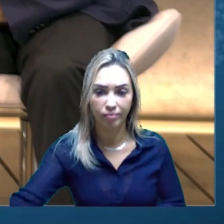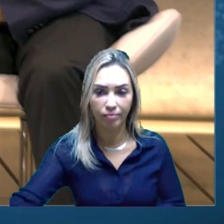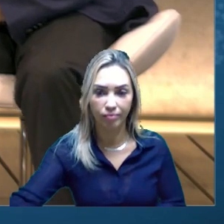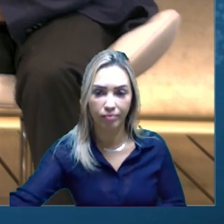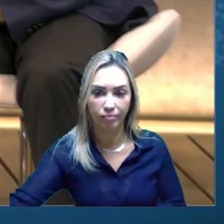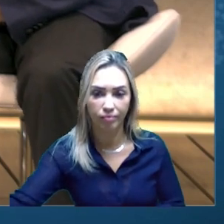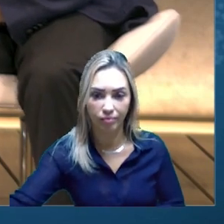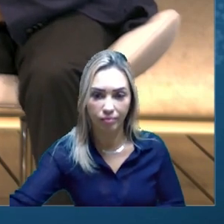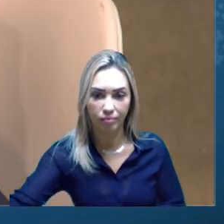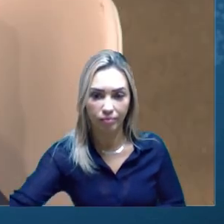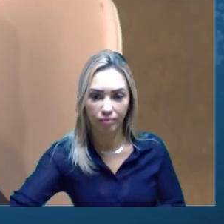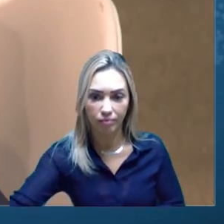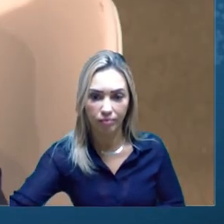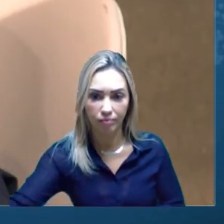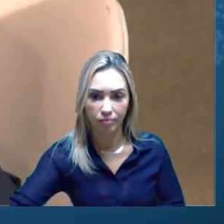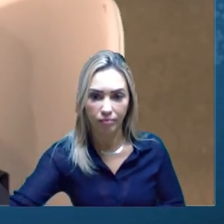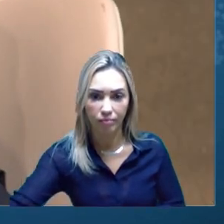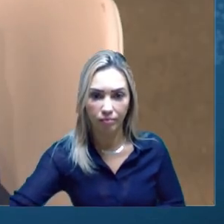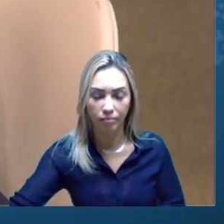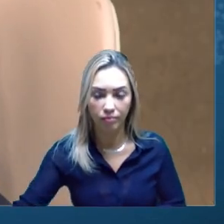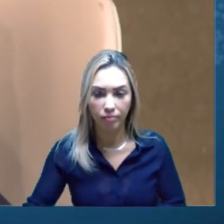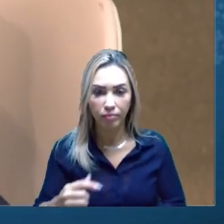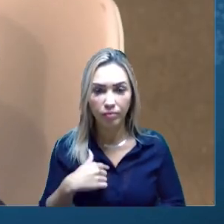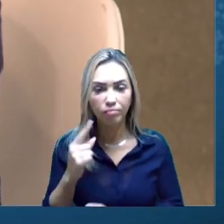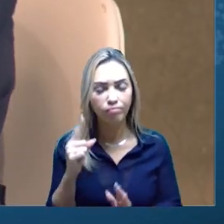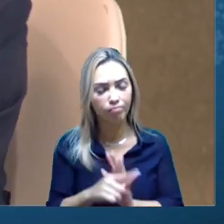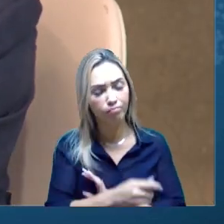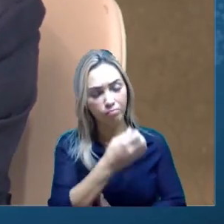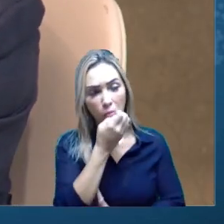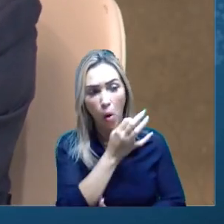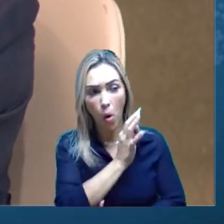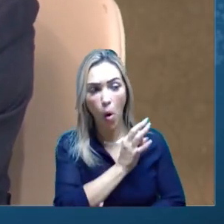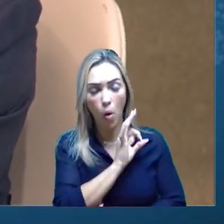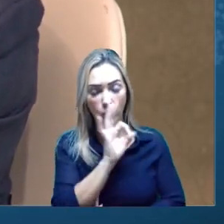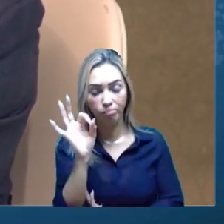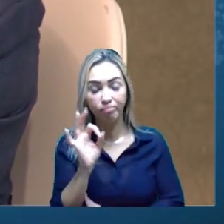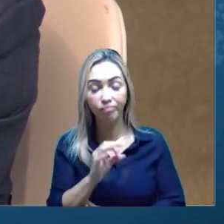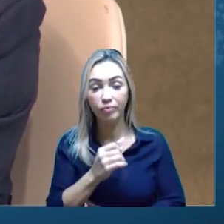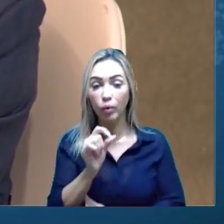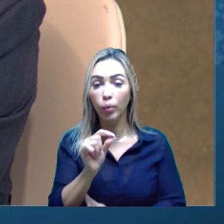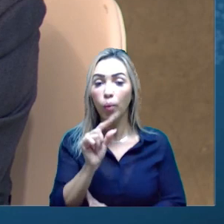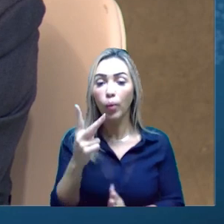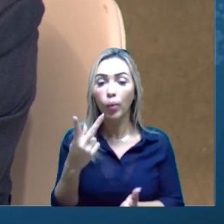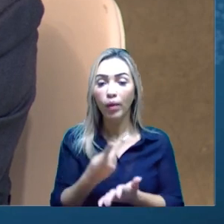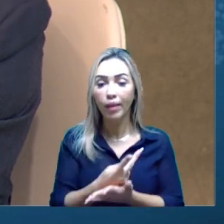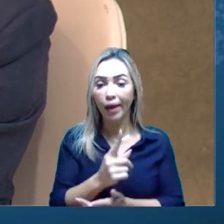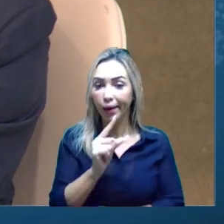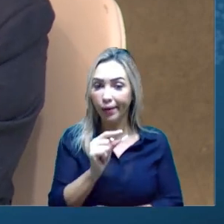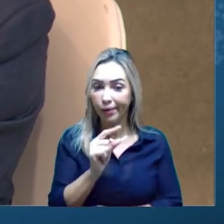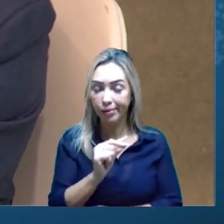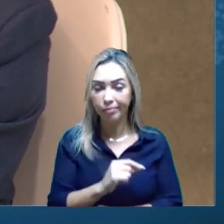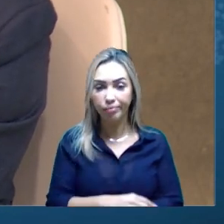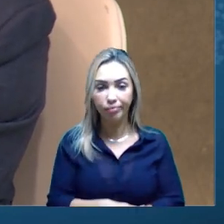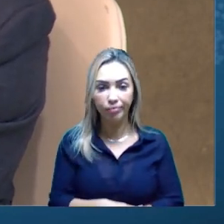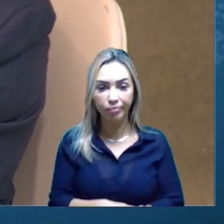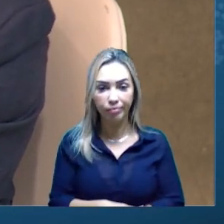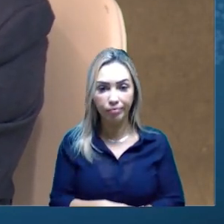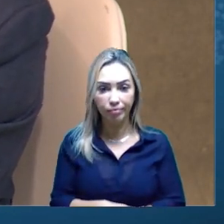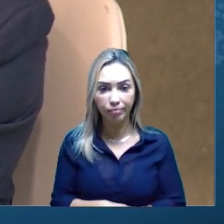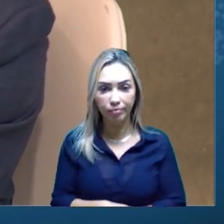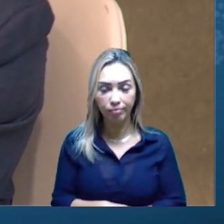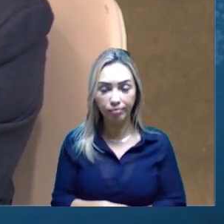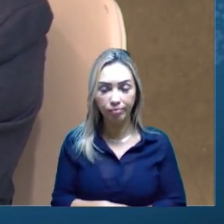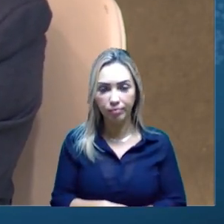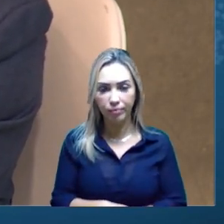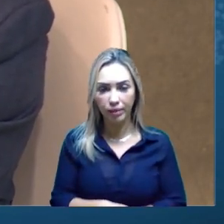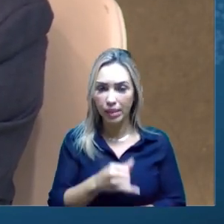Talvez ele possa responder. Sua pergunta é muito boa. E o que acontece é que, vamos